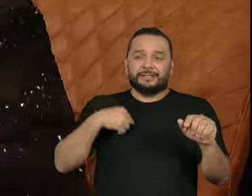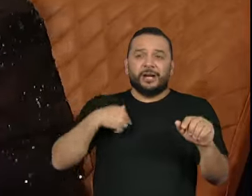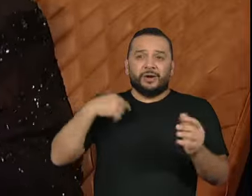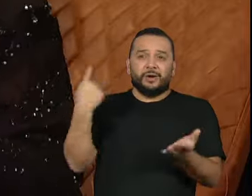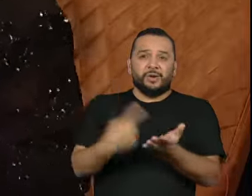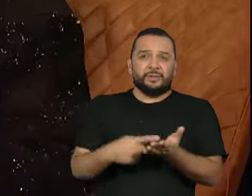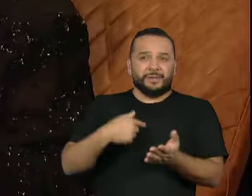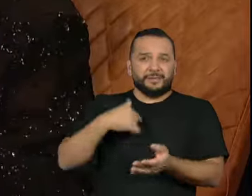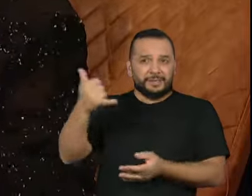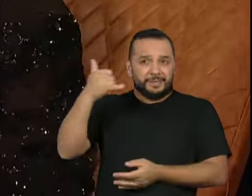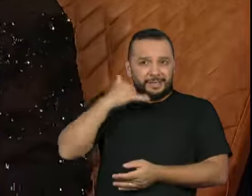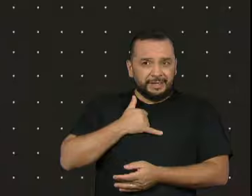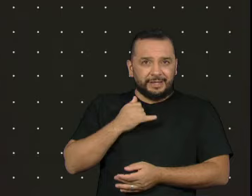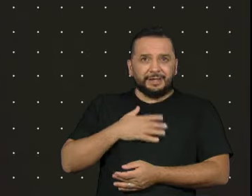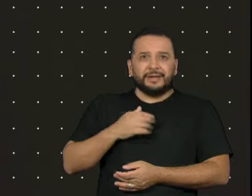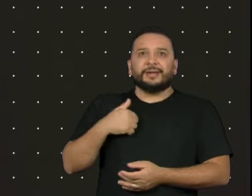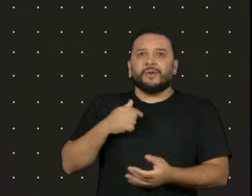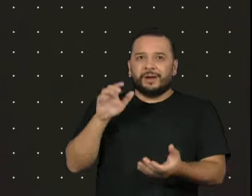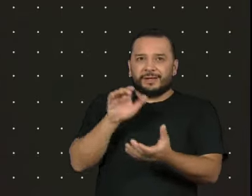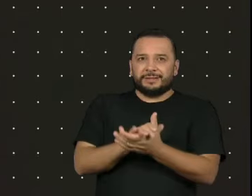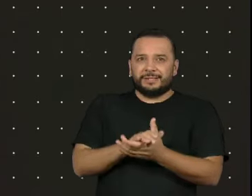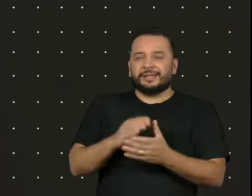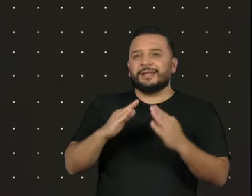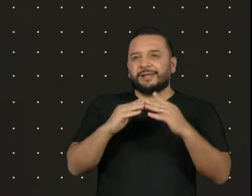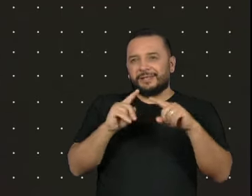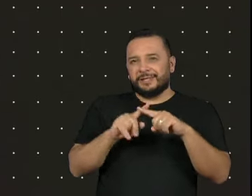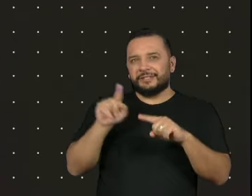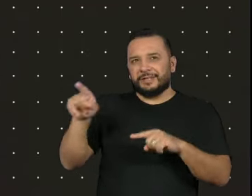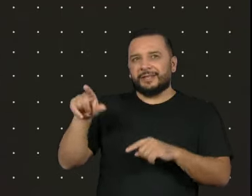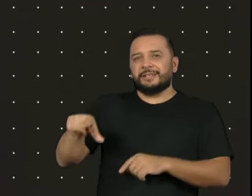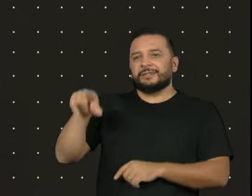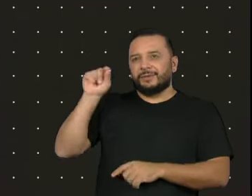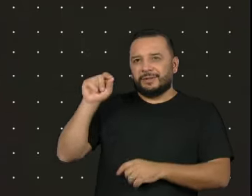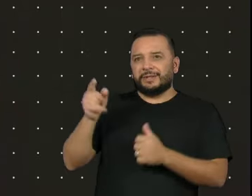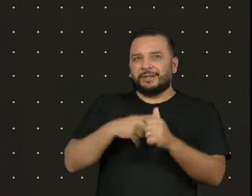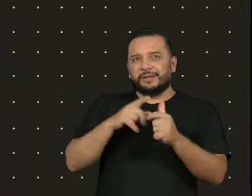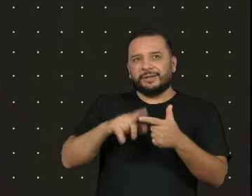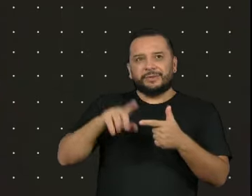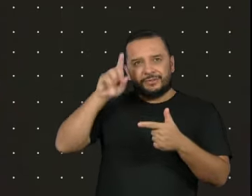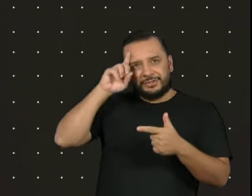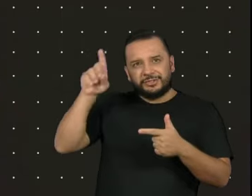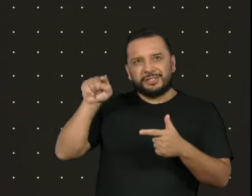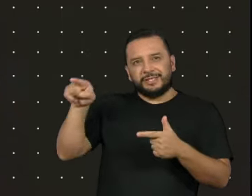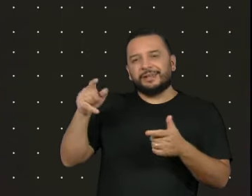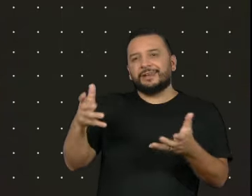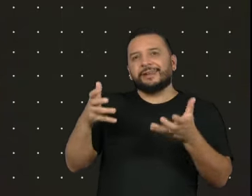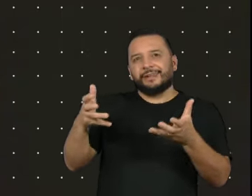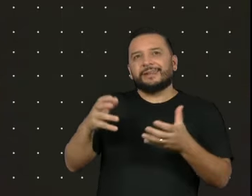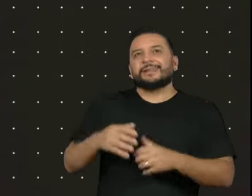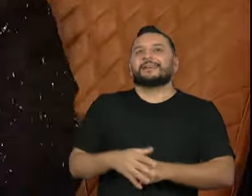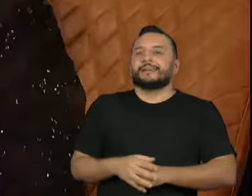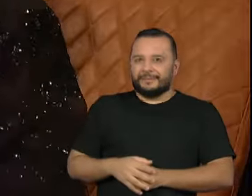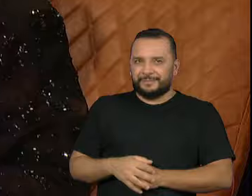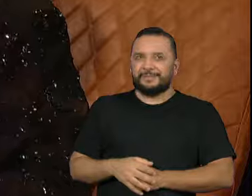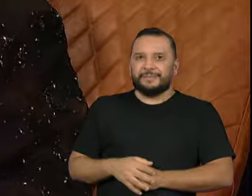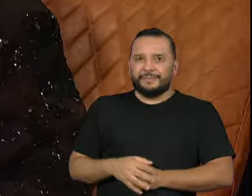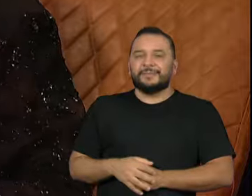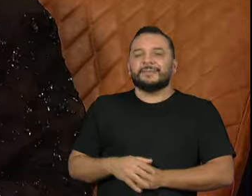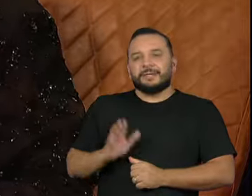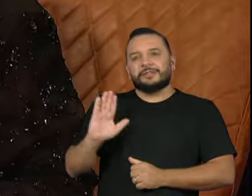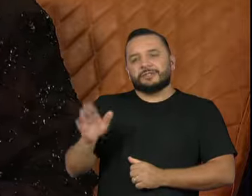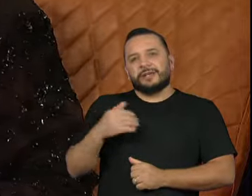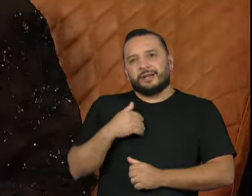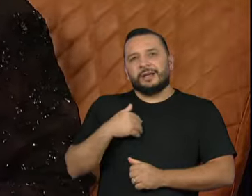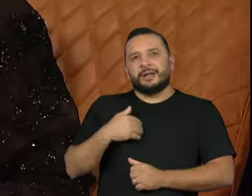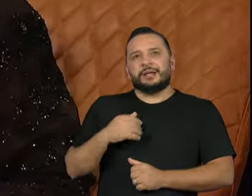uma ideia, eu casei na igreja que ele queria, no dia que ele queria. A direção da gravadora